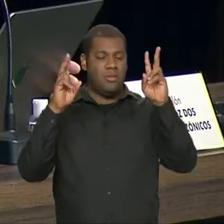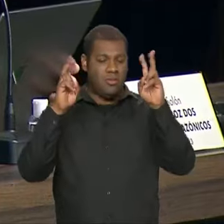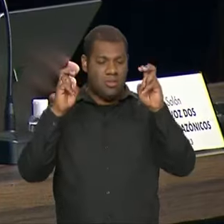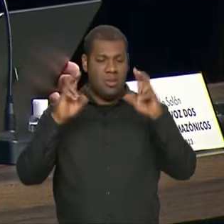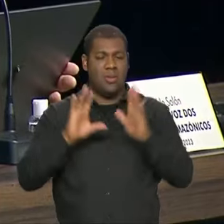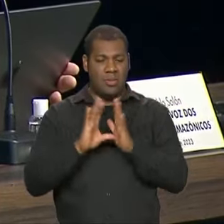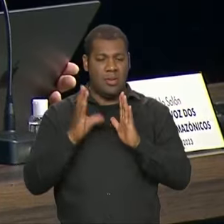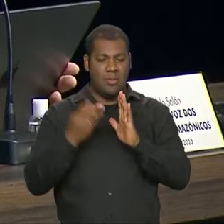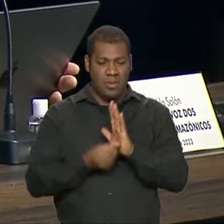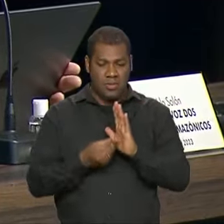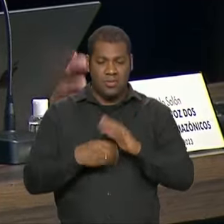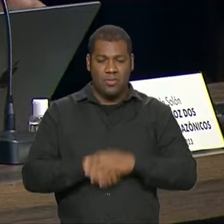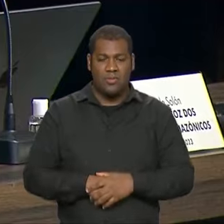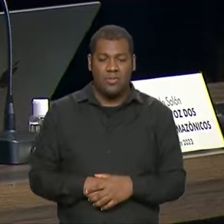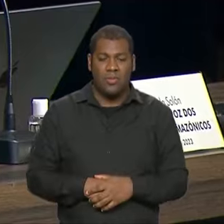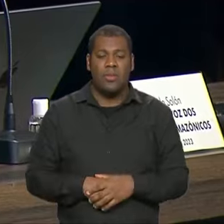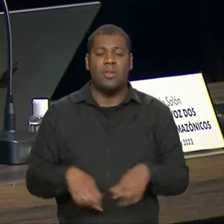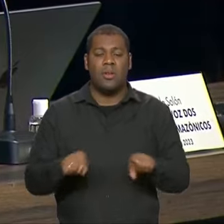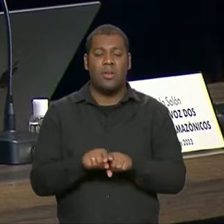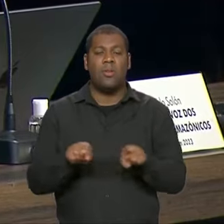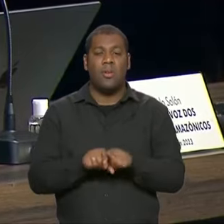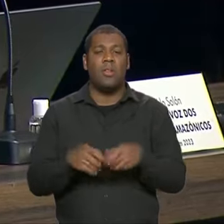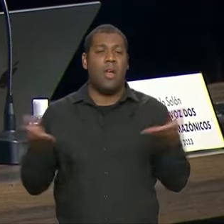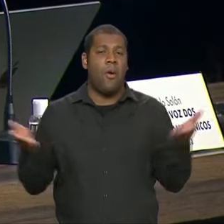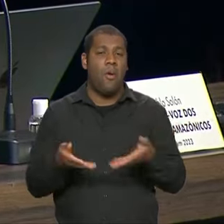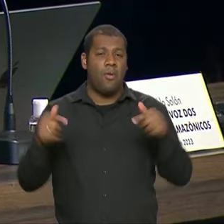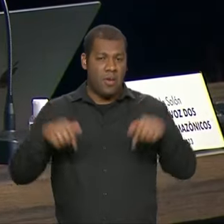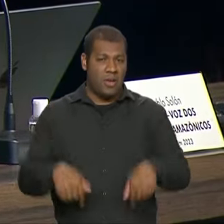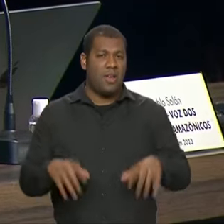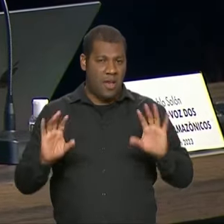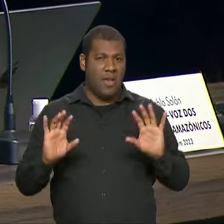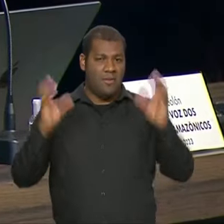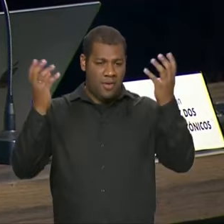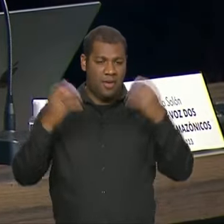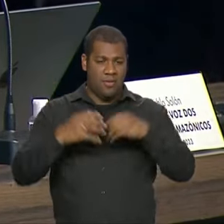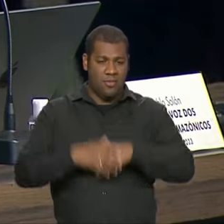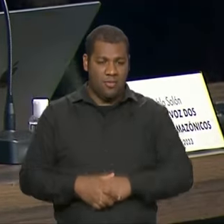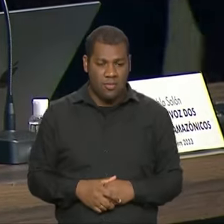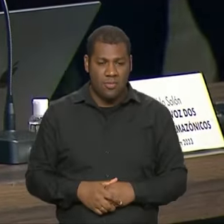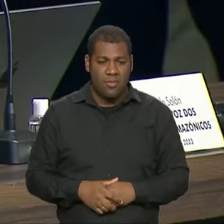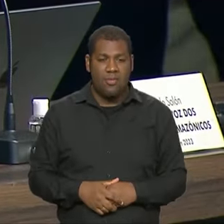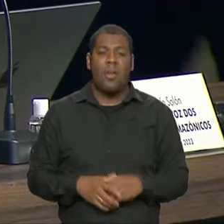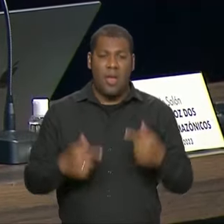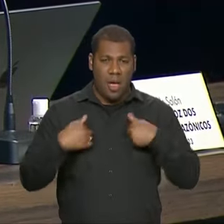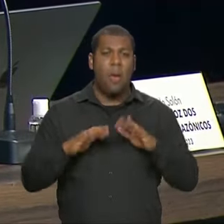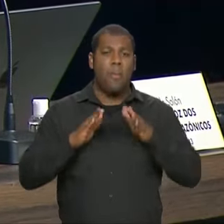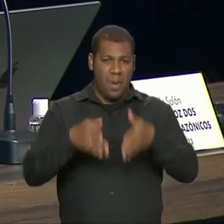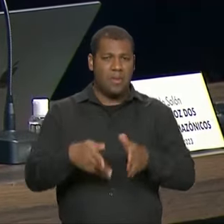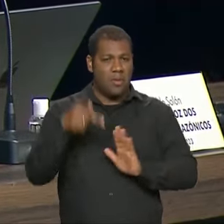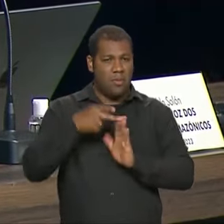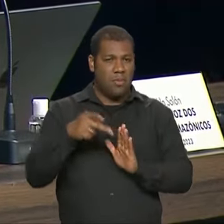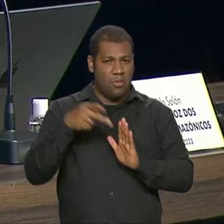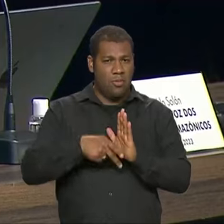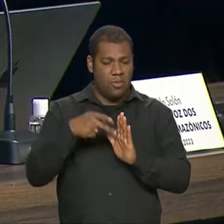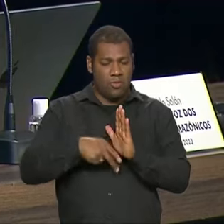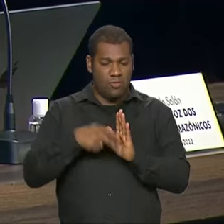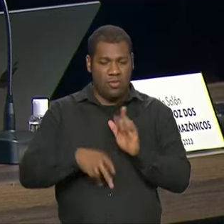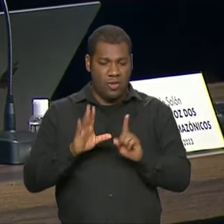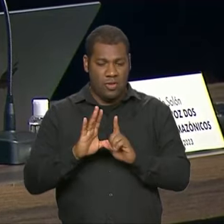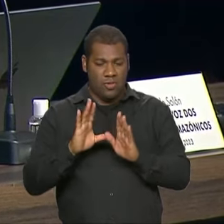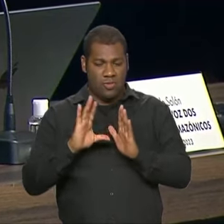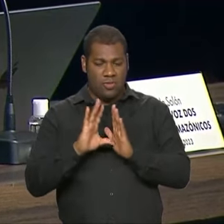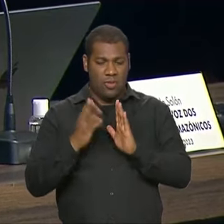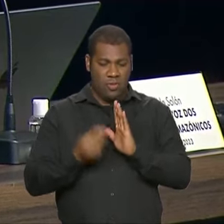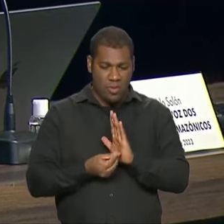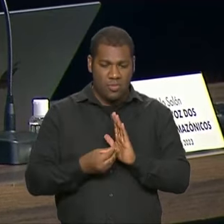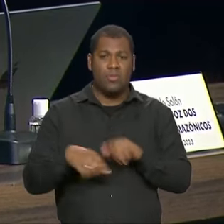e por esse espaço de encontro. Eu falo a partir do Fórum Social Pan-Amazônico, a Rede Eclesial